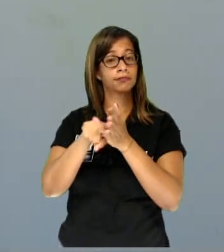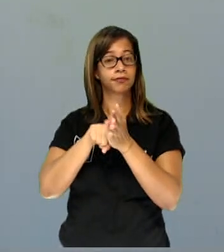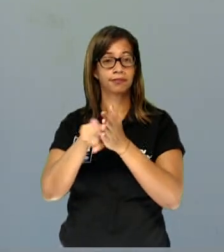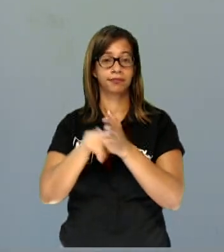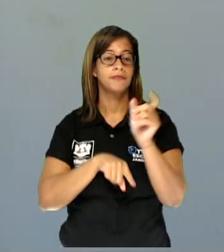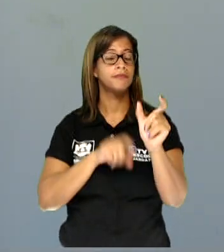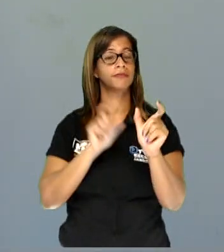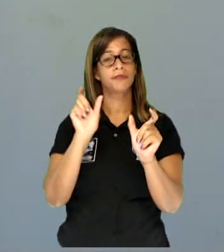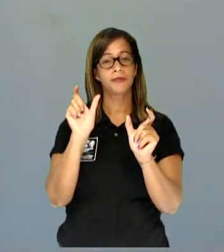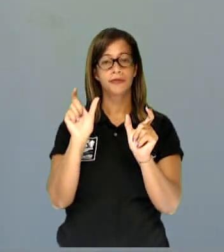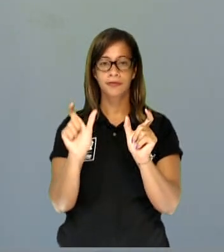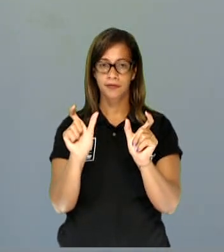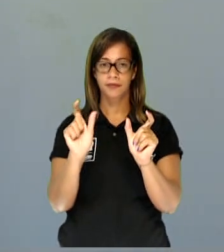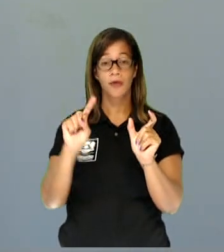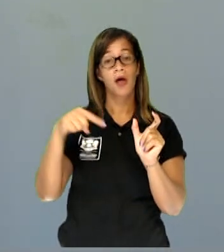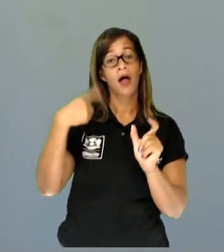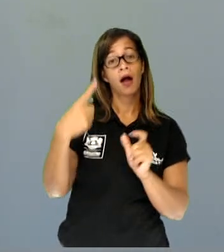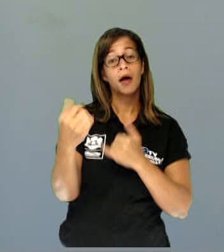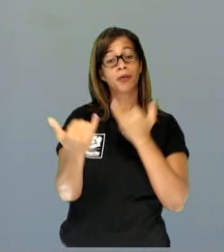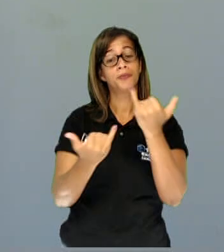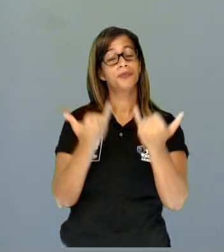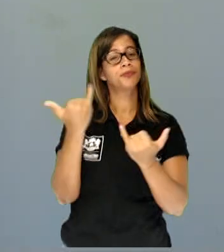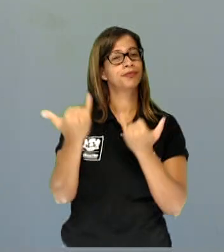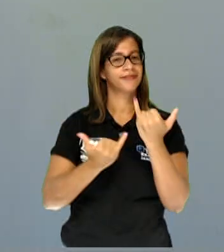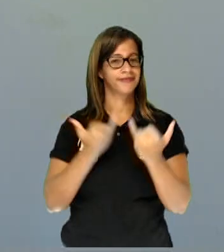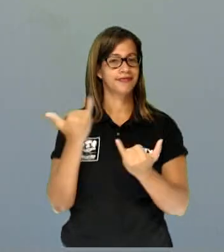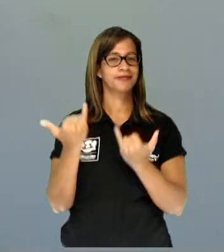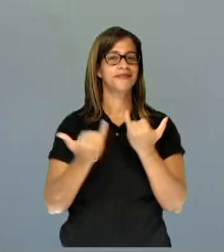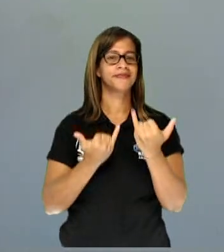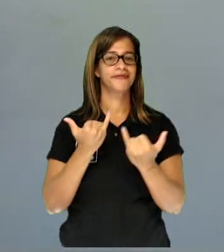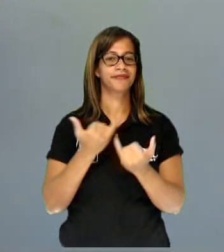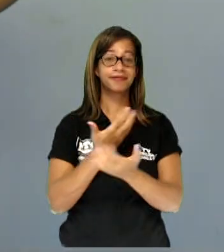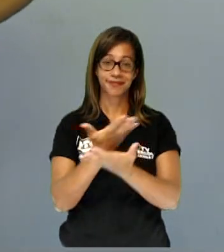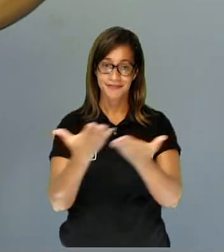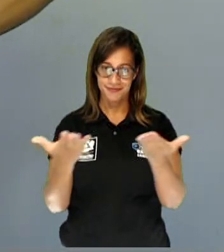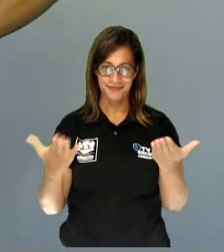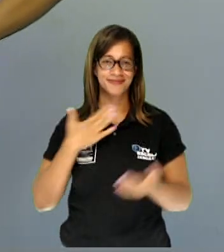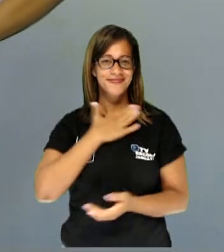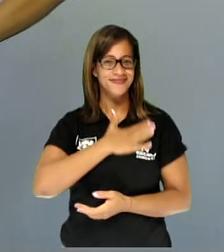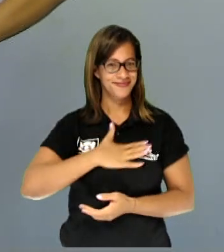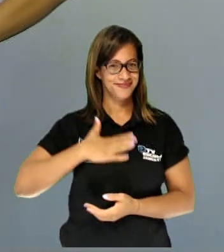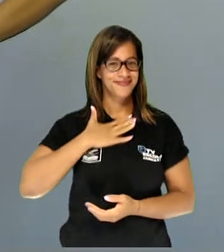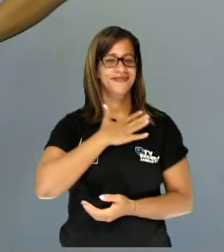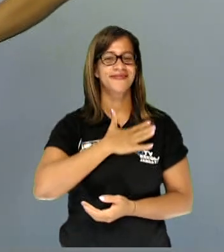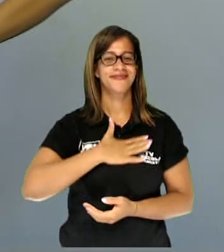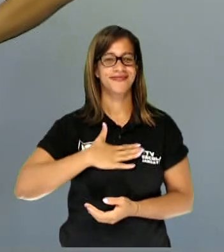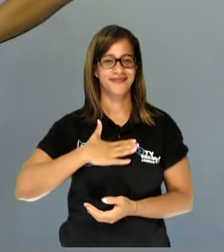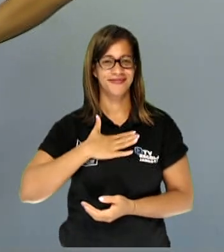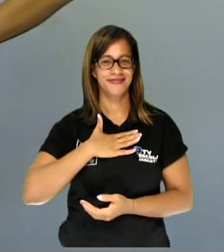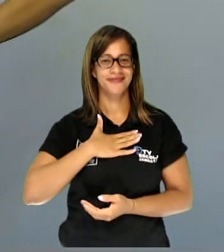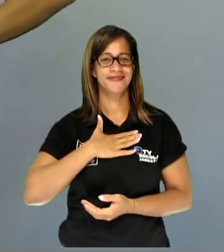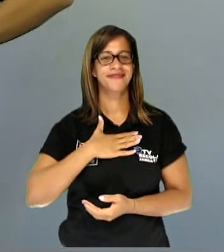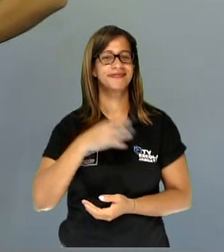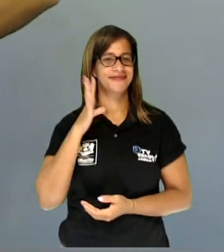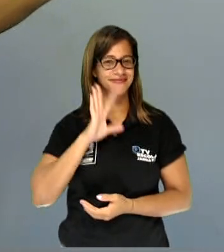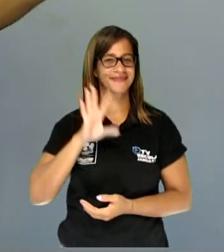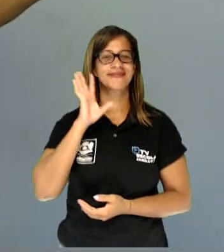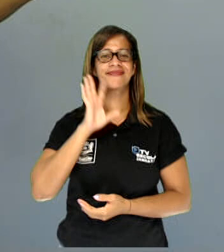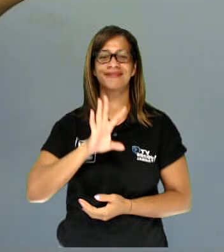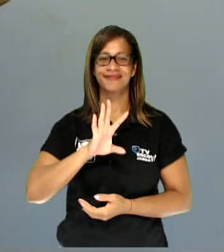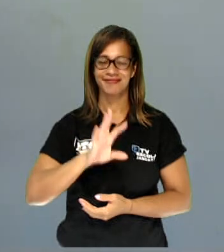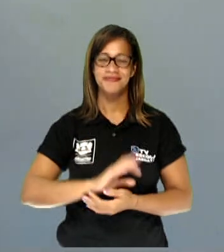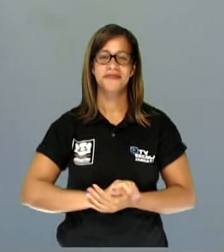e depois nós vamos brincar de cruzadinha. Quem gosta de brincar de cruzadinha? É muito legal, eu